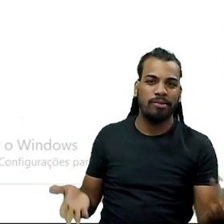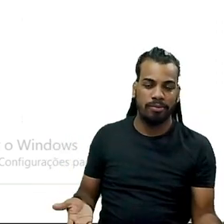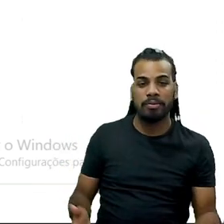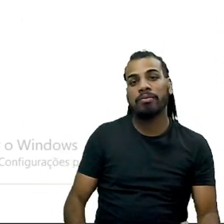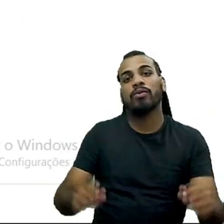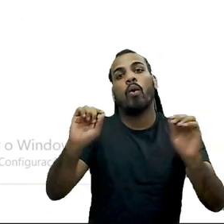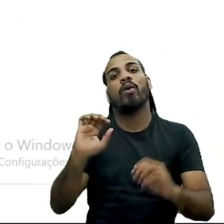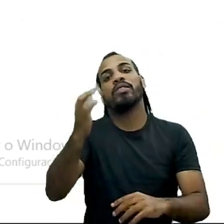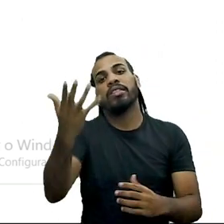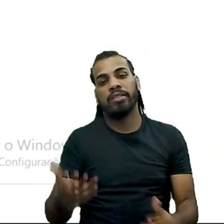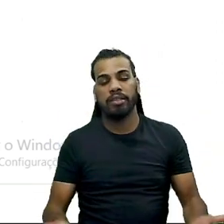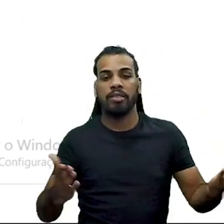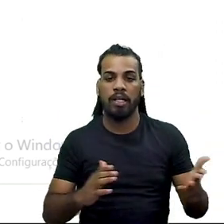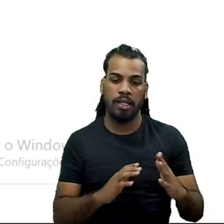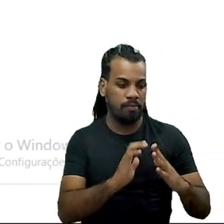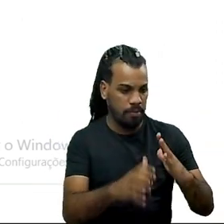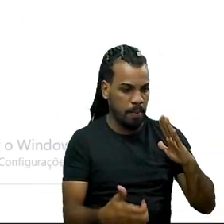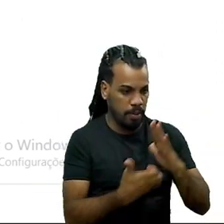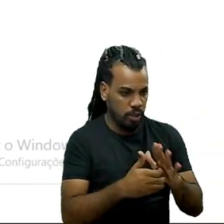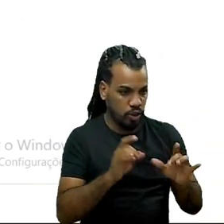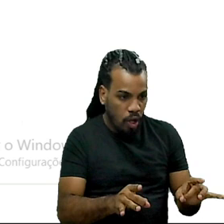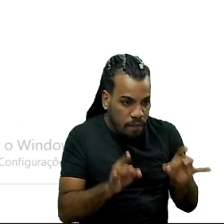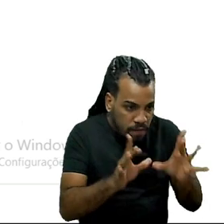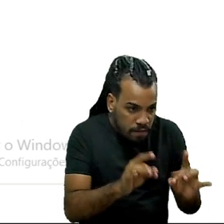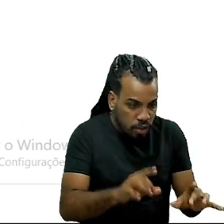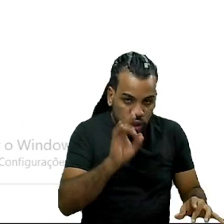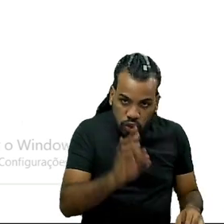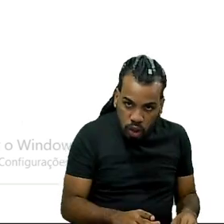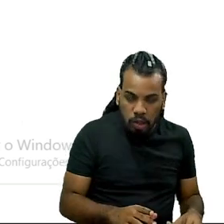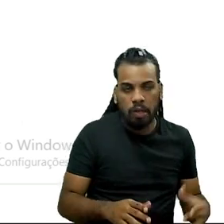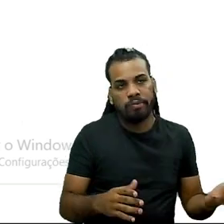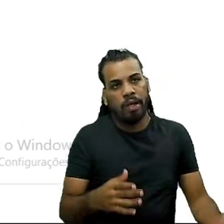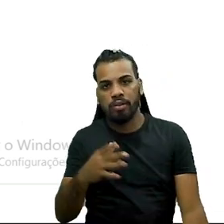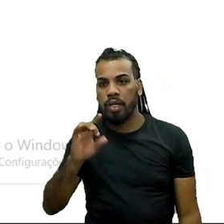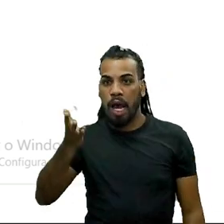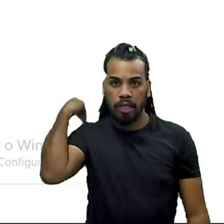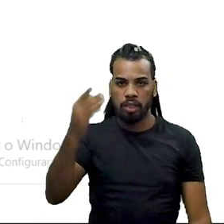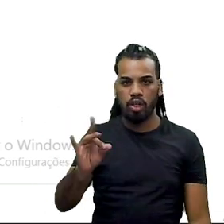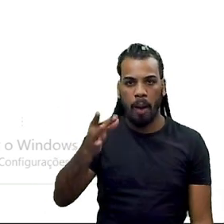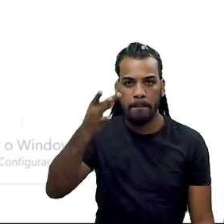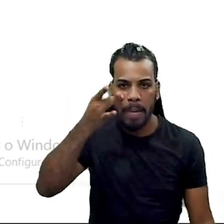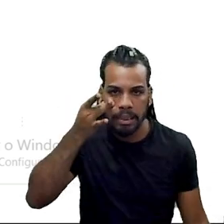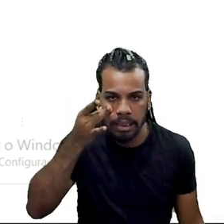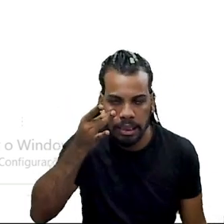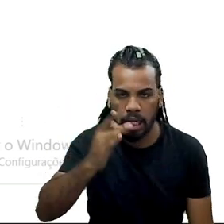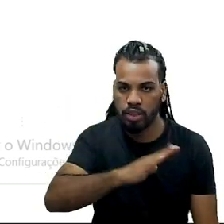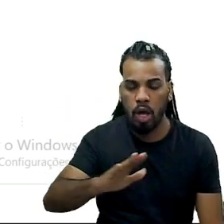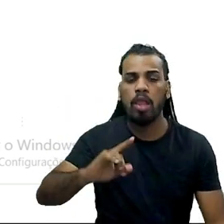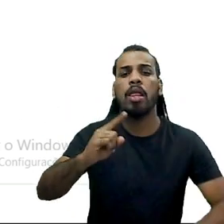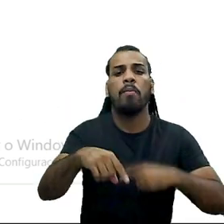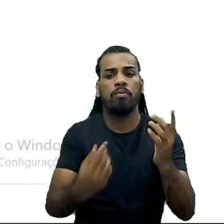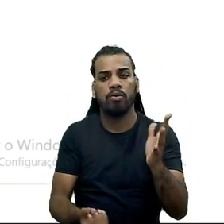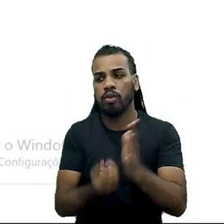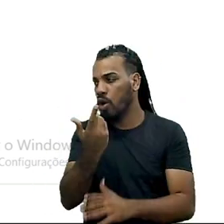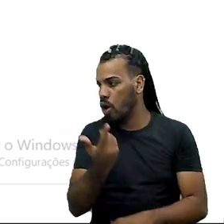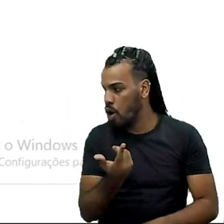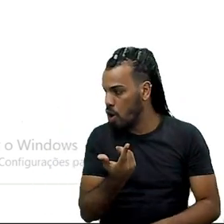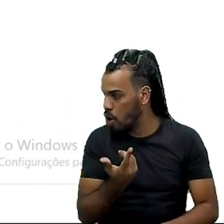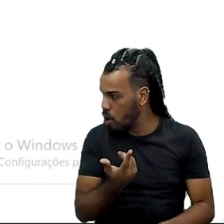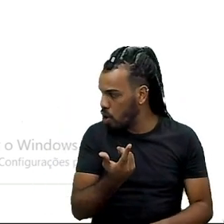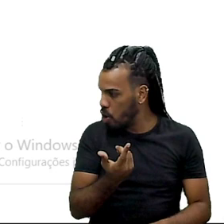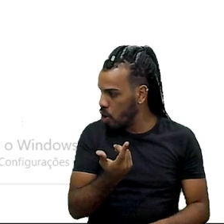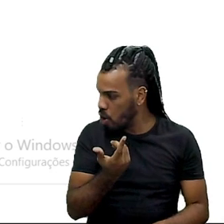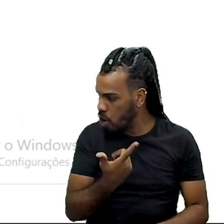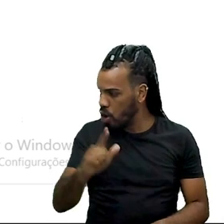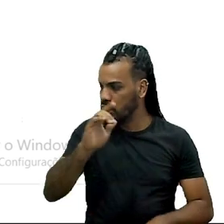que é que acontece? Empresas que só tinham venda, atendimento presencial, de repente criaram novos canais. Então o mundo